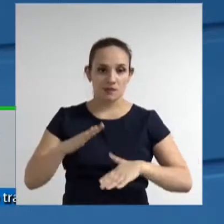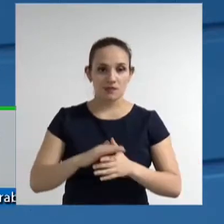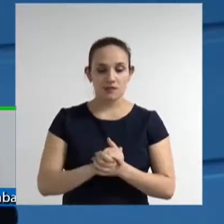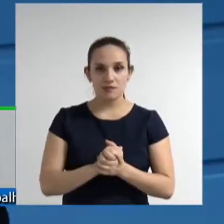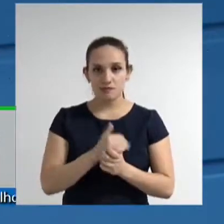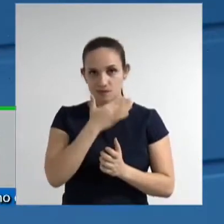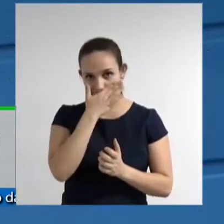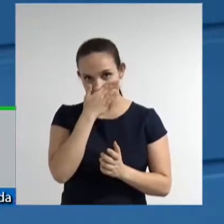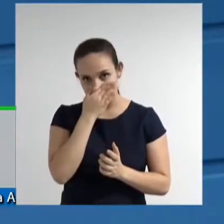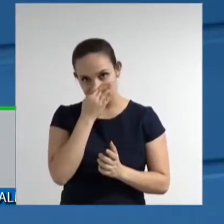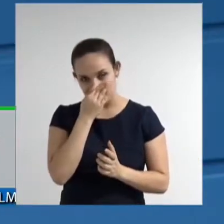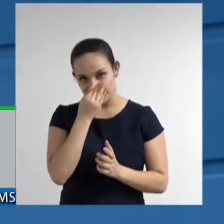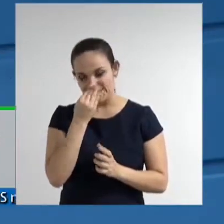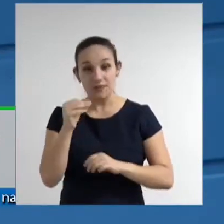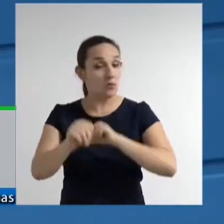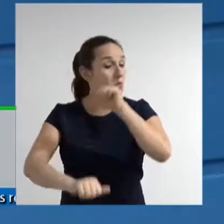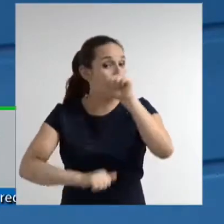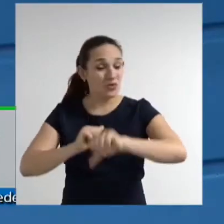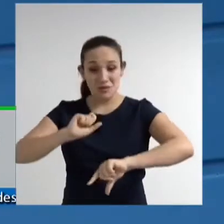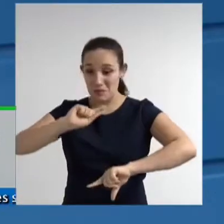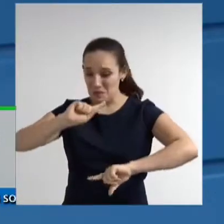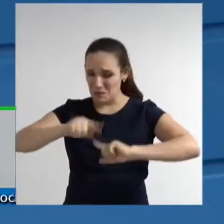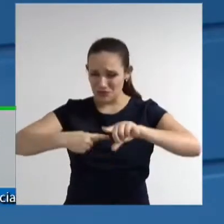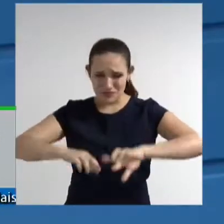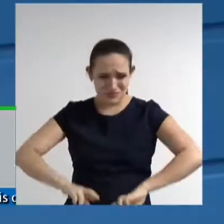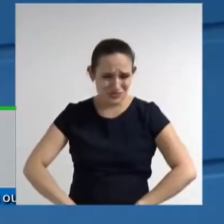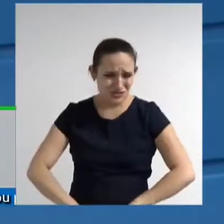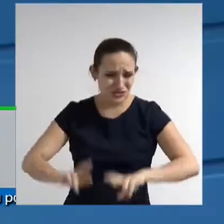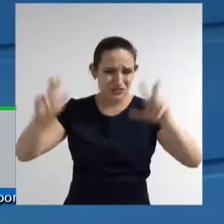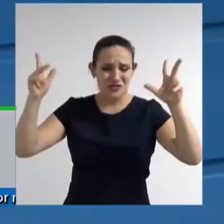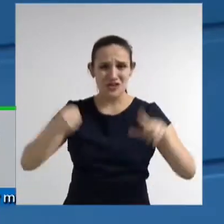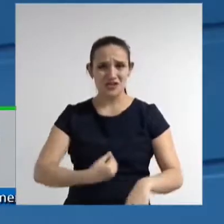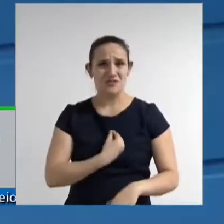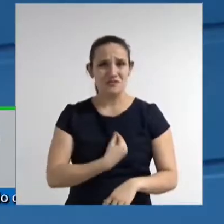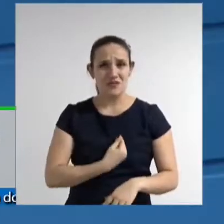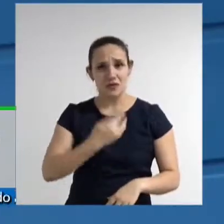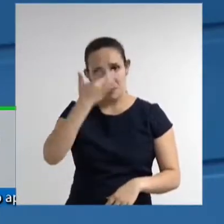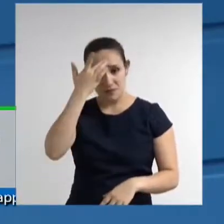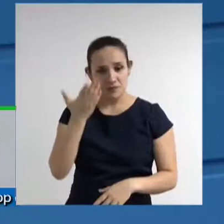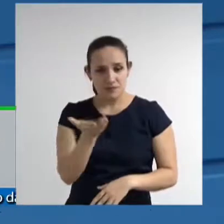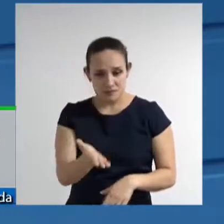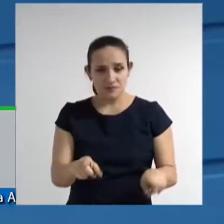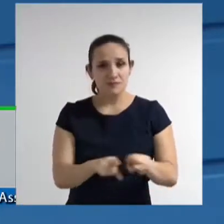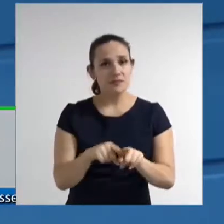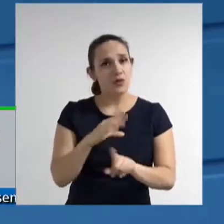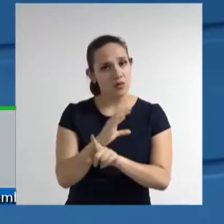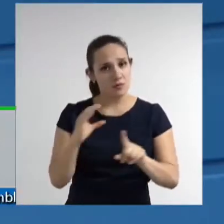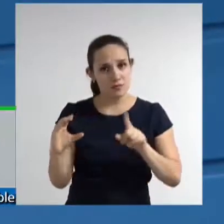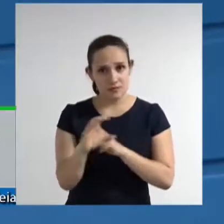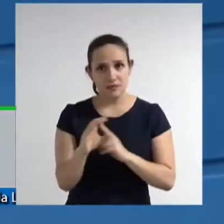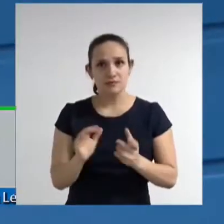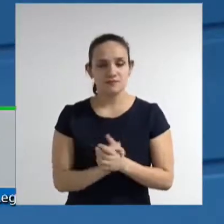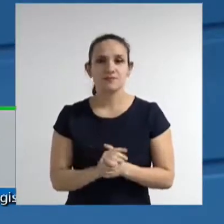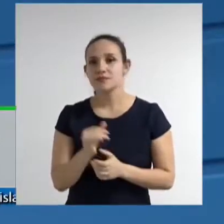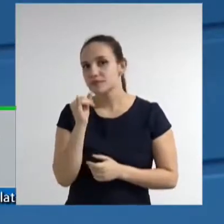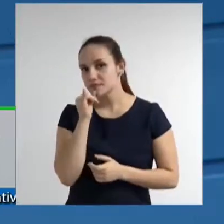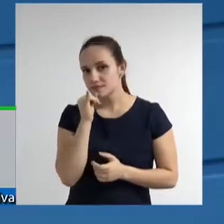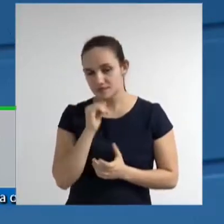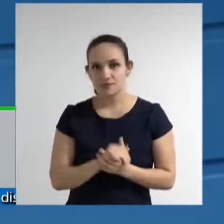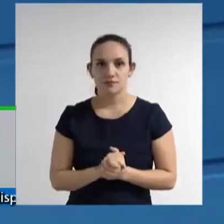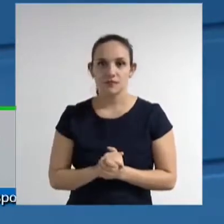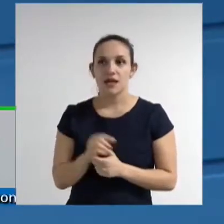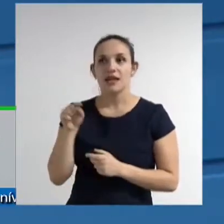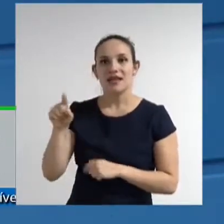transforma totalmente a vida dessas pessoas e dessas comunidades. Sem dúvida. Nós vimos, inclusive, na época da